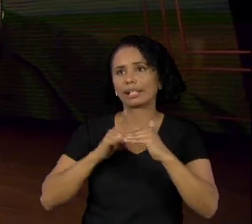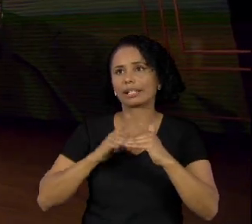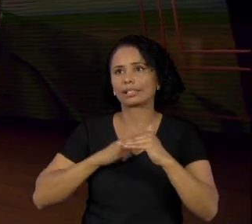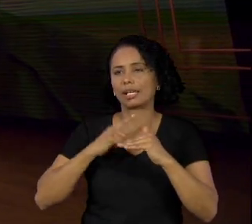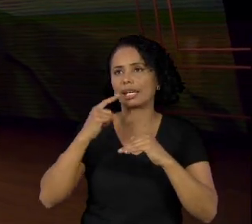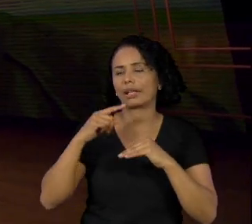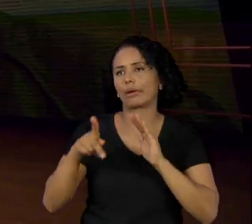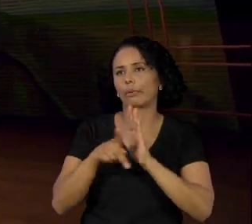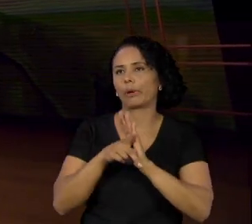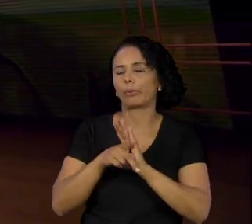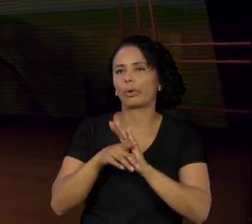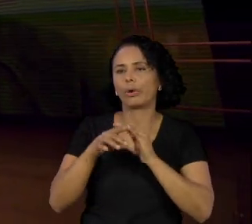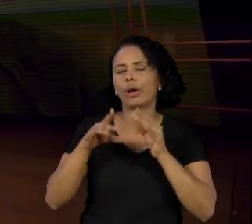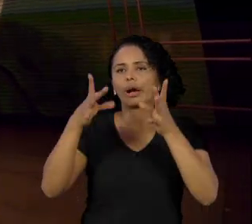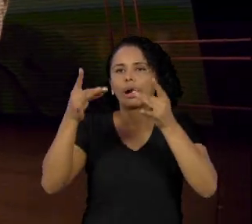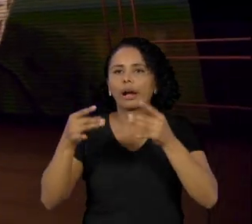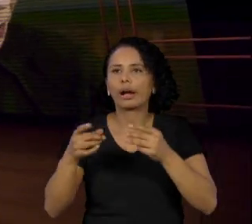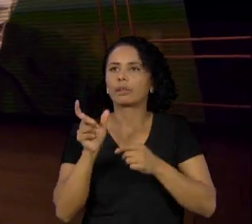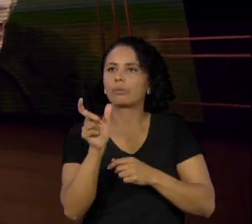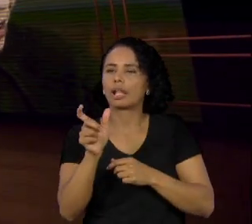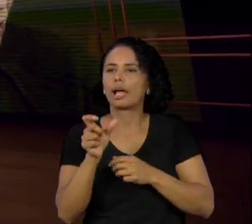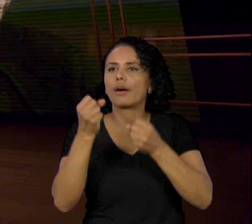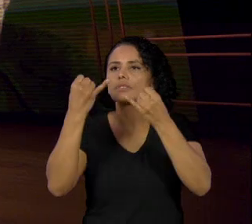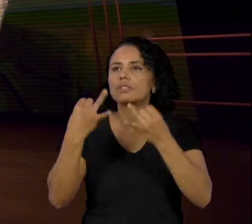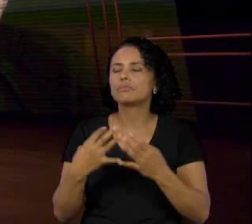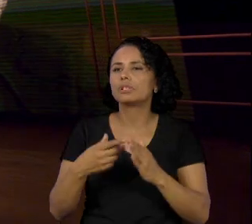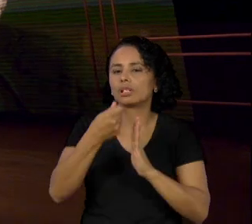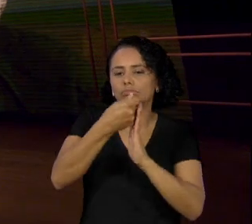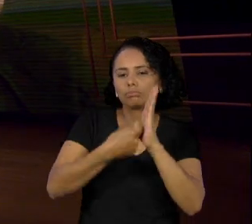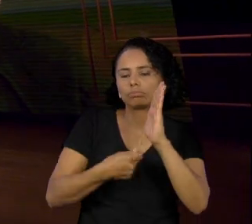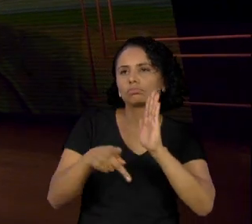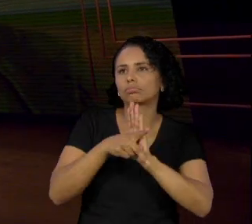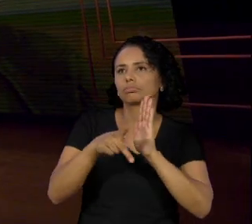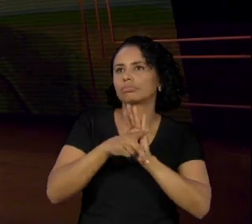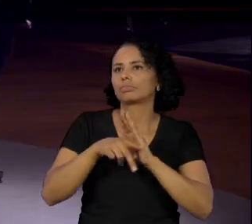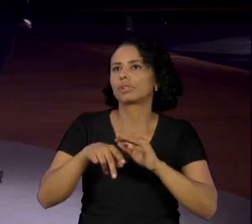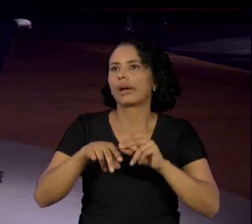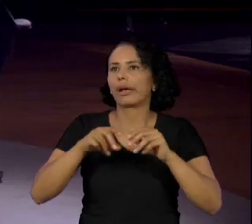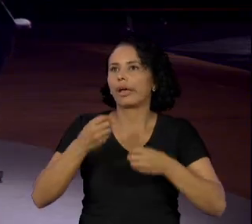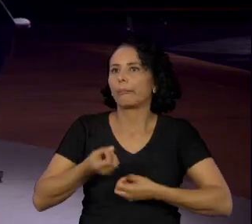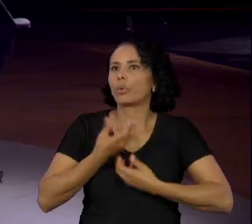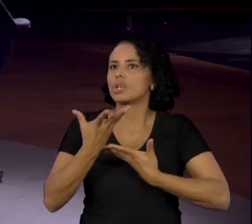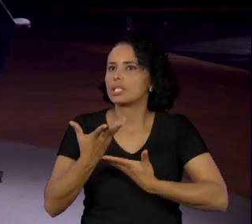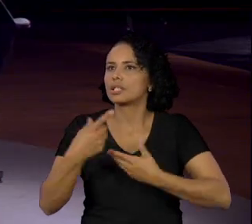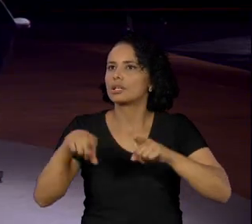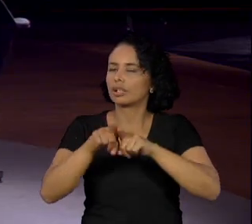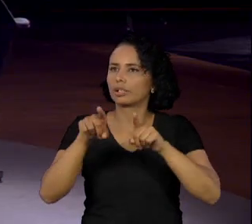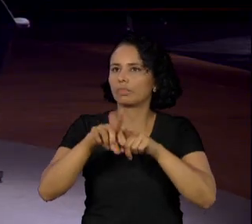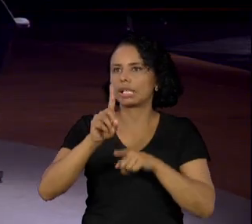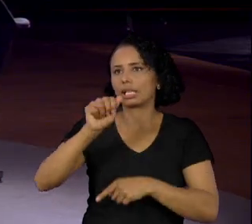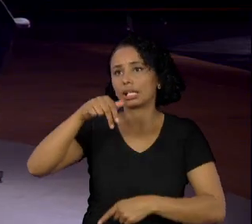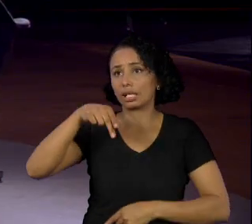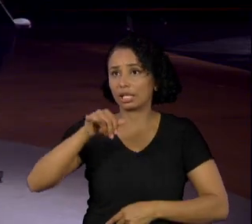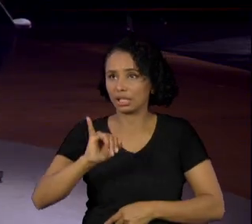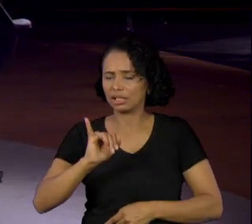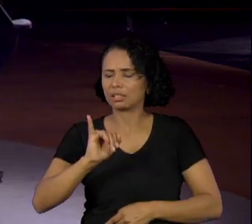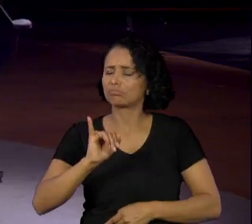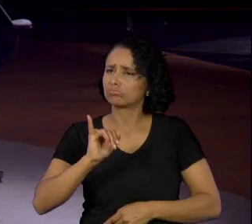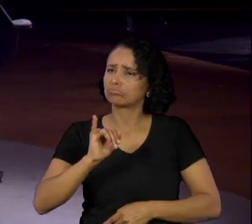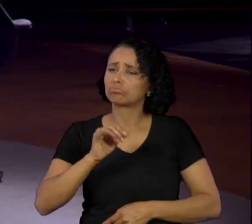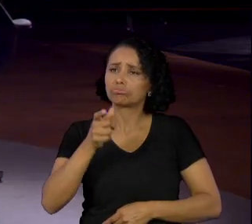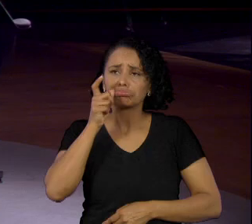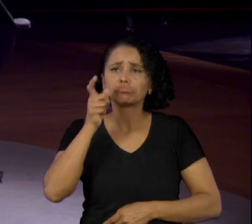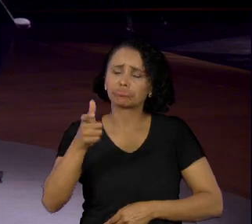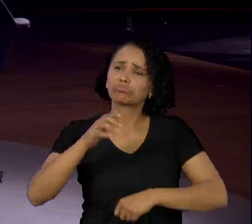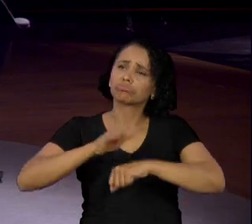falava sobre textos e poesia. Mas no caso da personagem da Dani, foi também muito interessante fazer uma